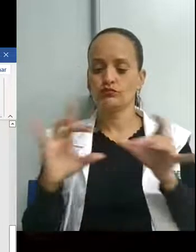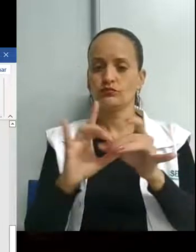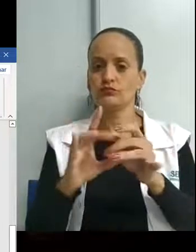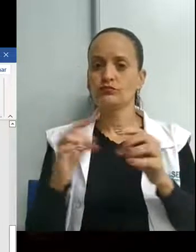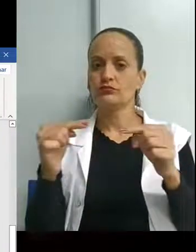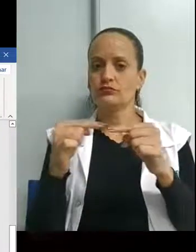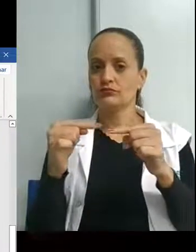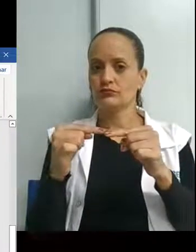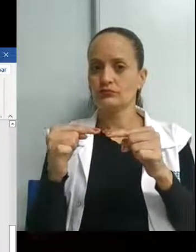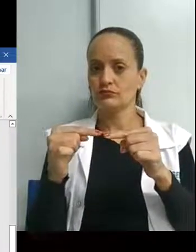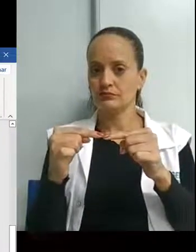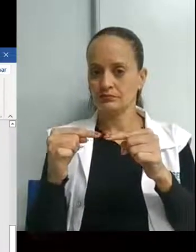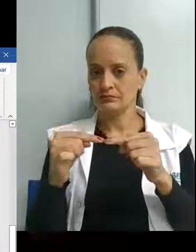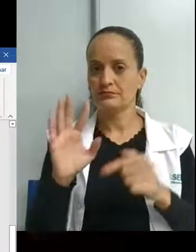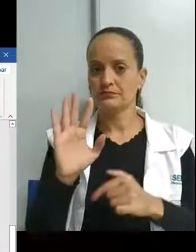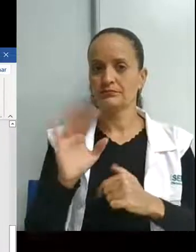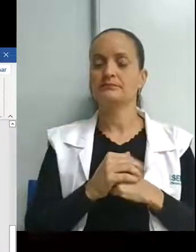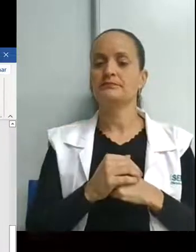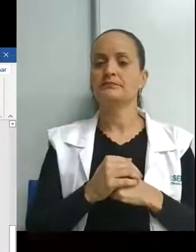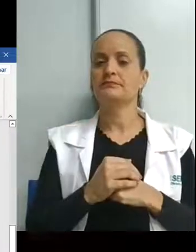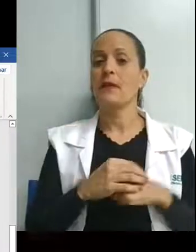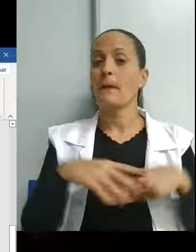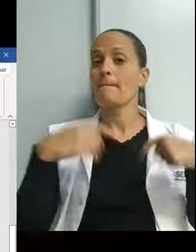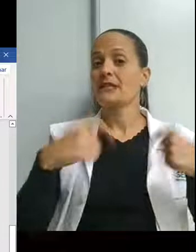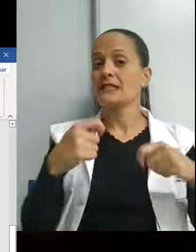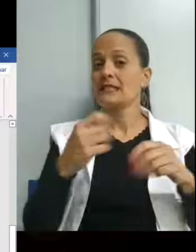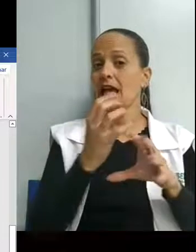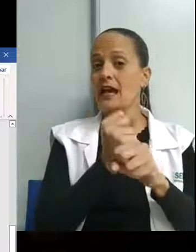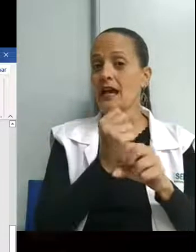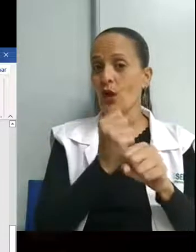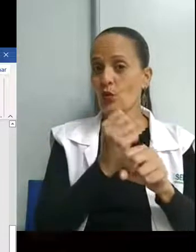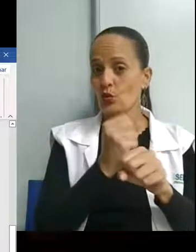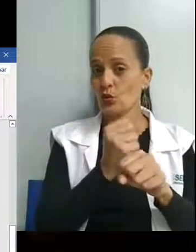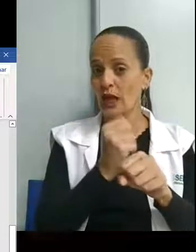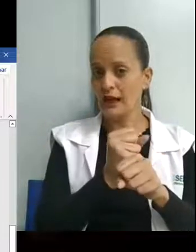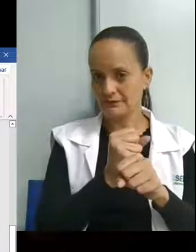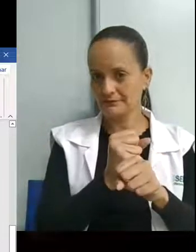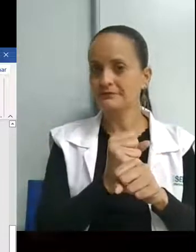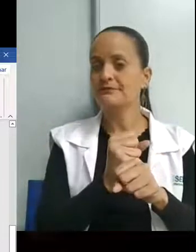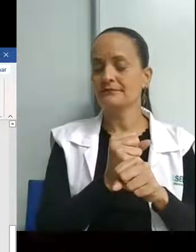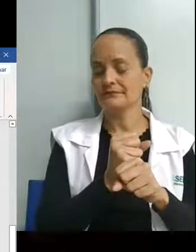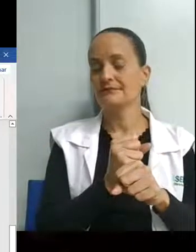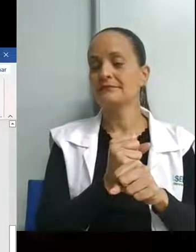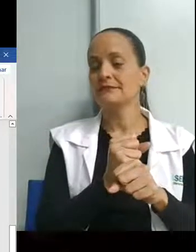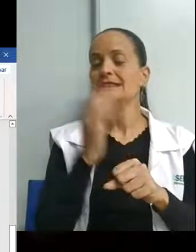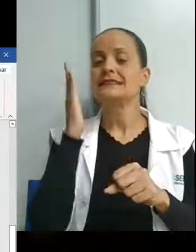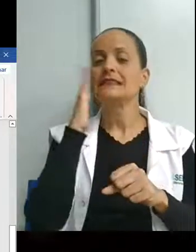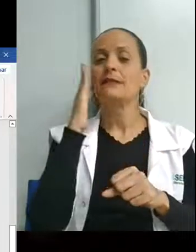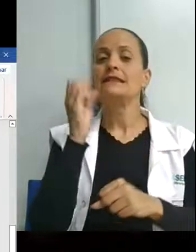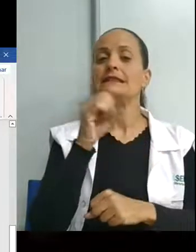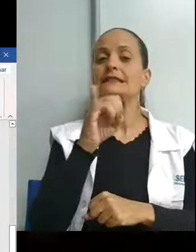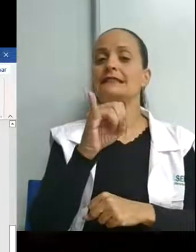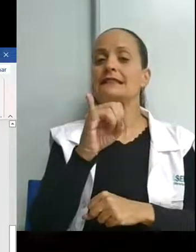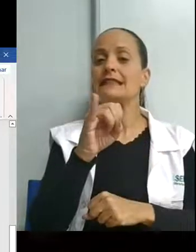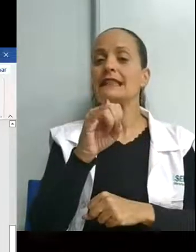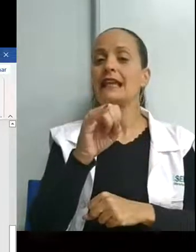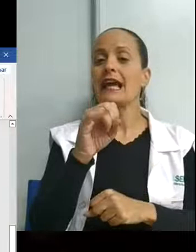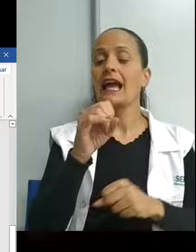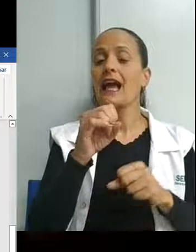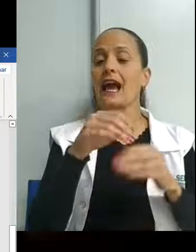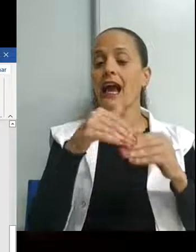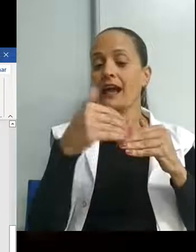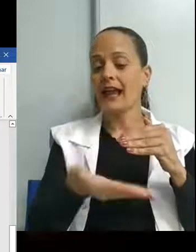para vocês. Calcular também o valor da corrente total do circuito e a queda de tensão sobre a rede. Se este valor